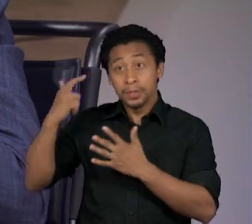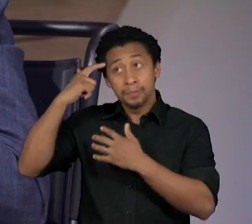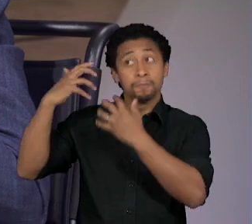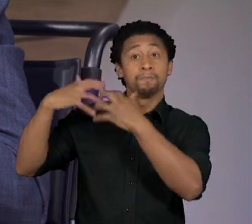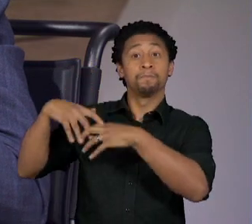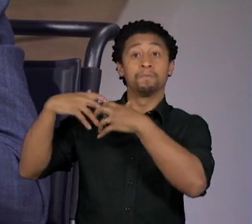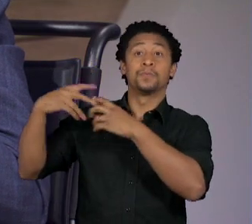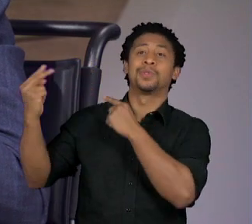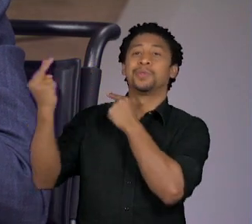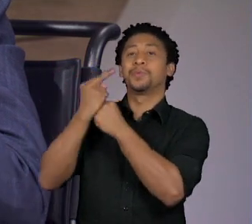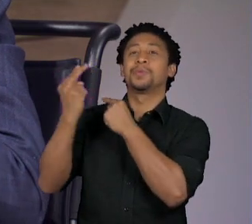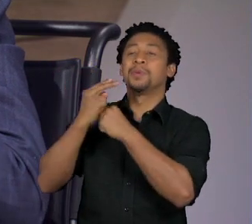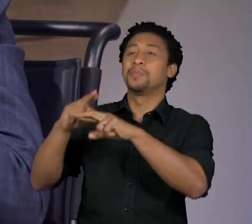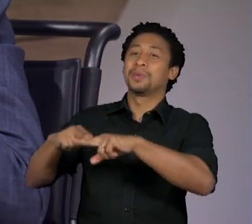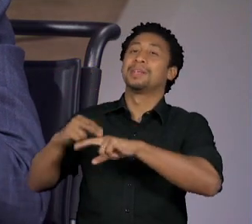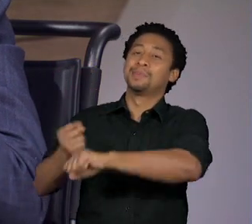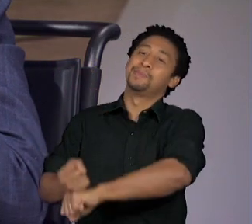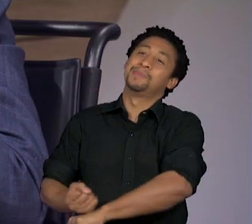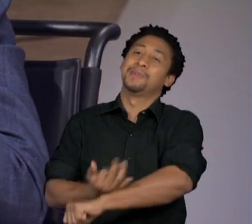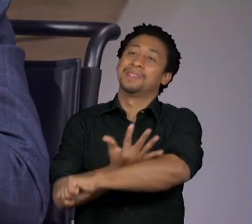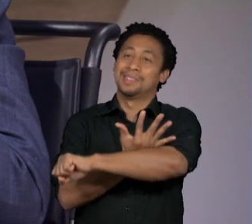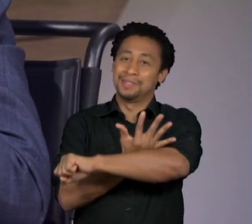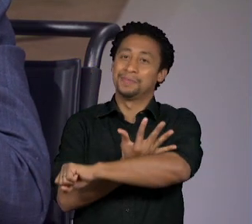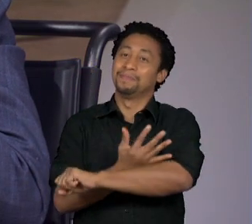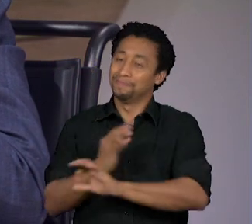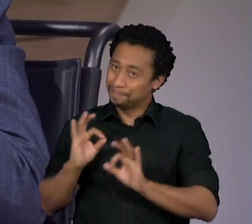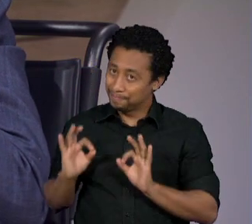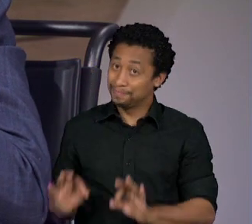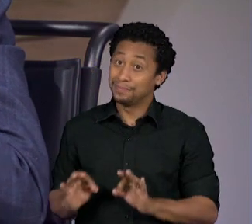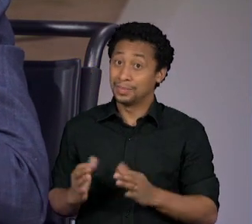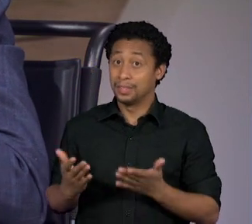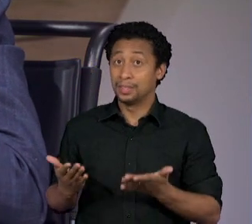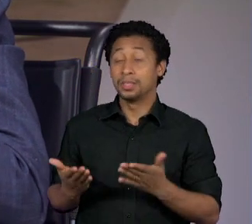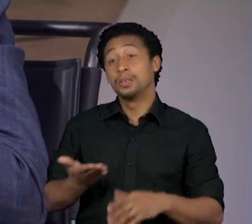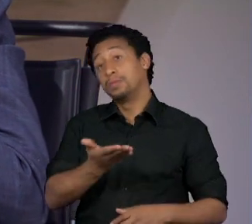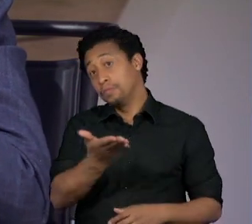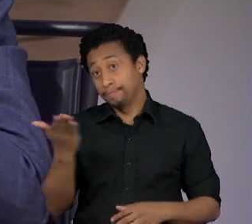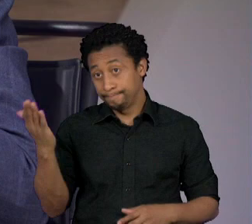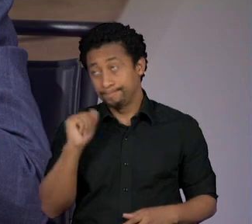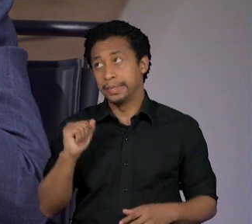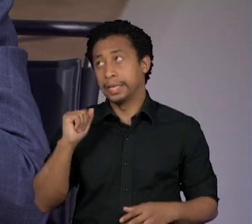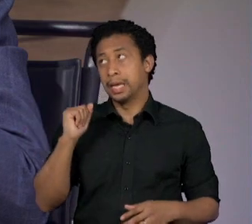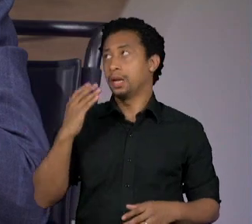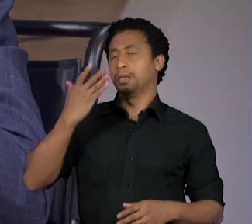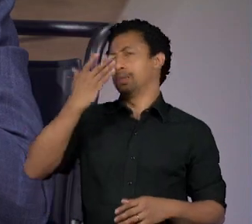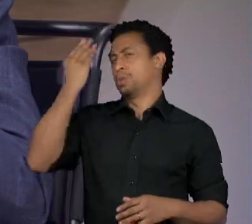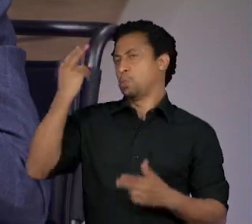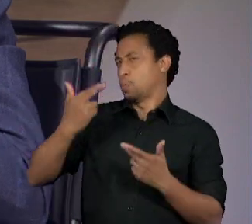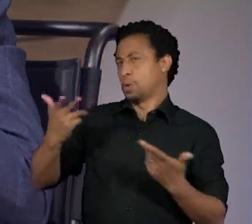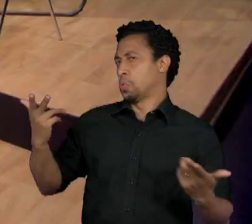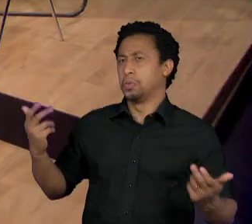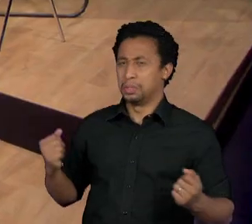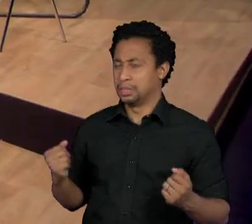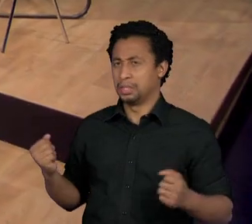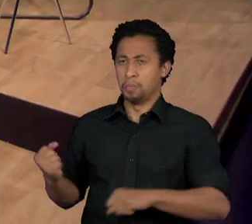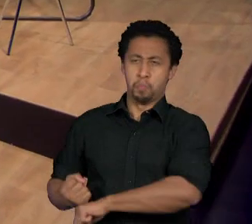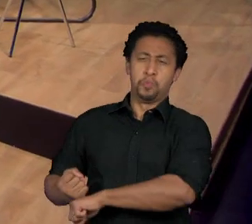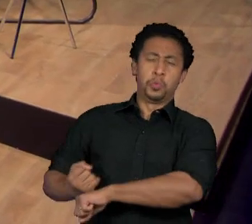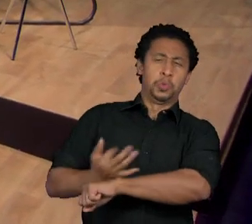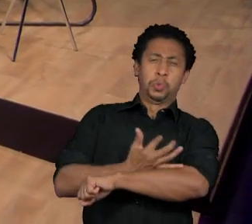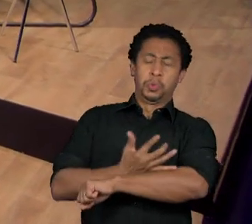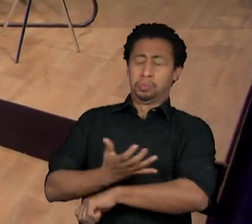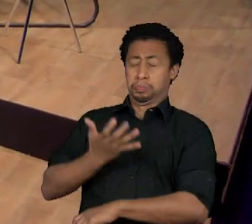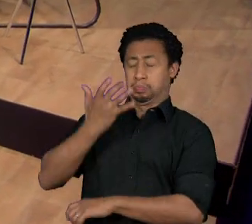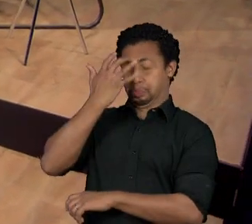emocional, né? Então, de fato, você esquecer de algo que emocionalmente lhe abalou, emocionalmente